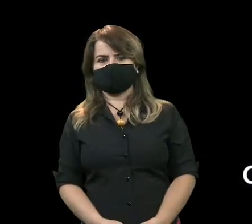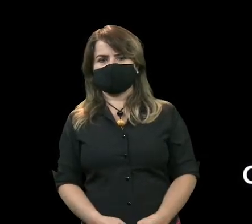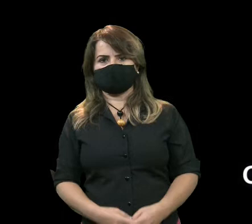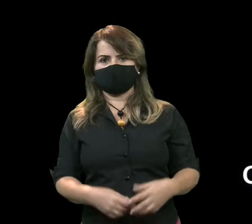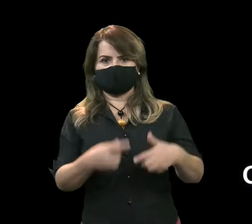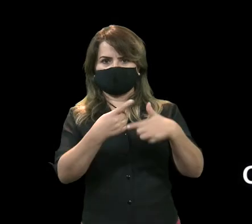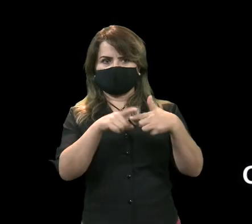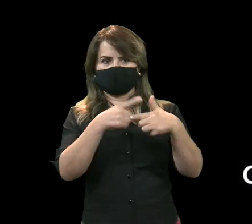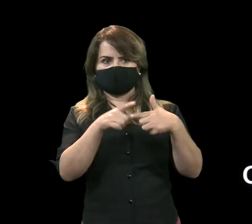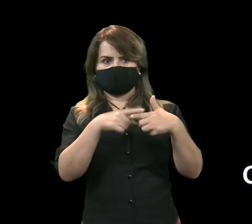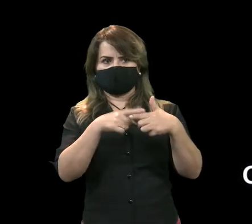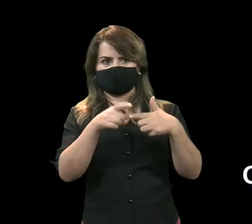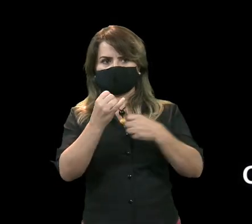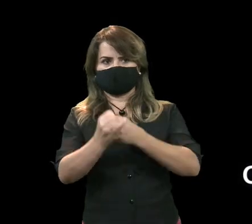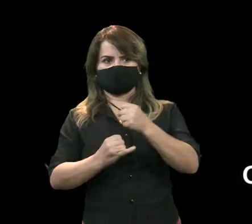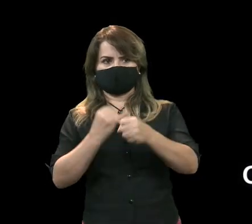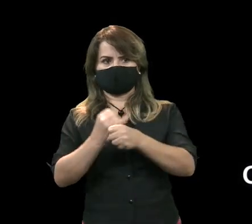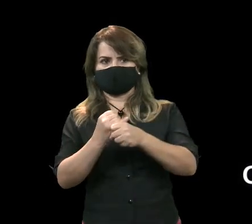Vossa Excelência me ouve agora?